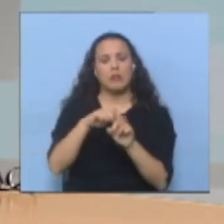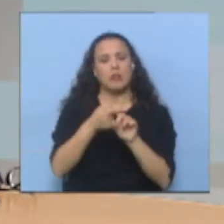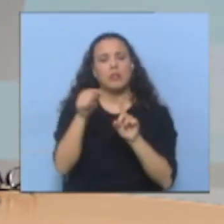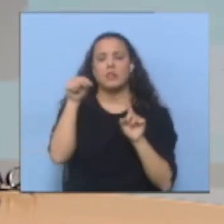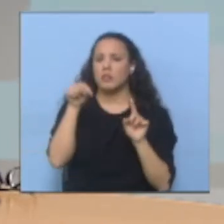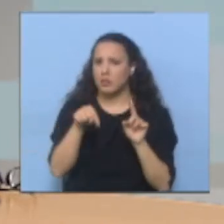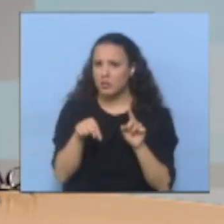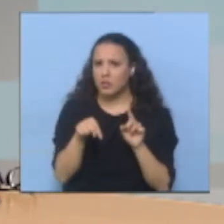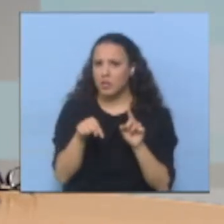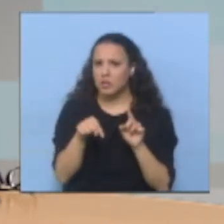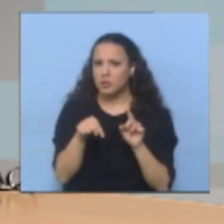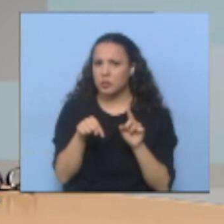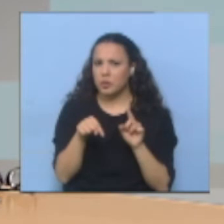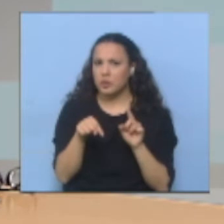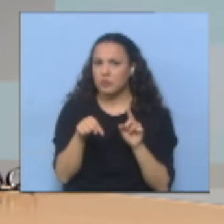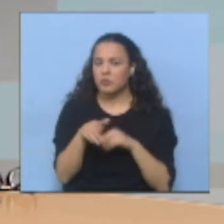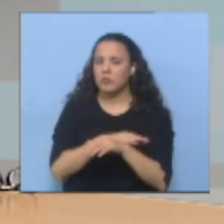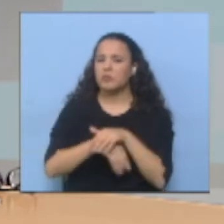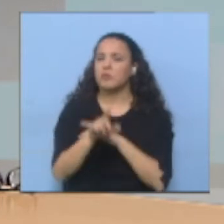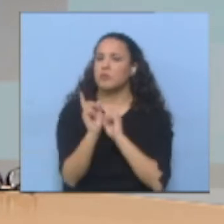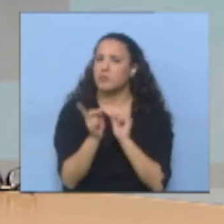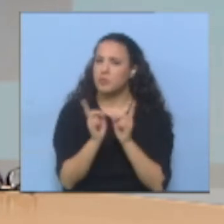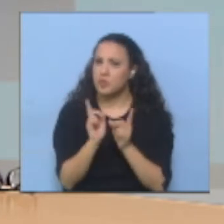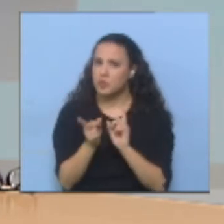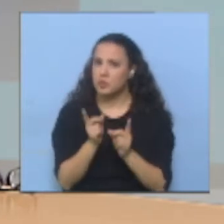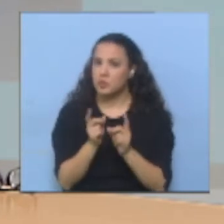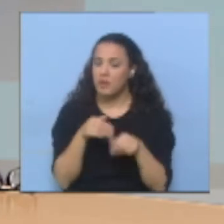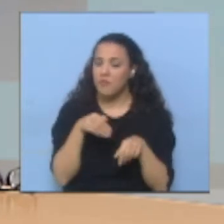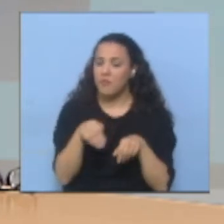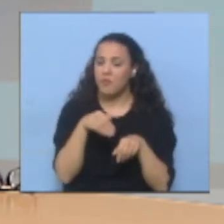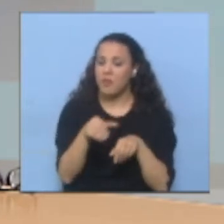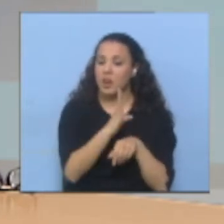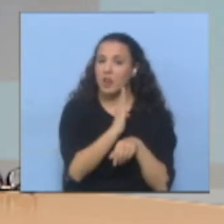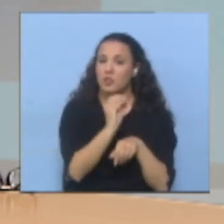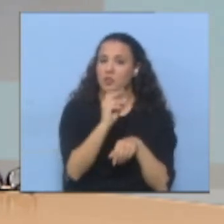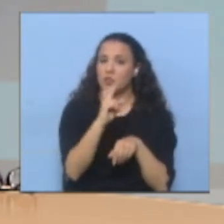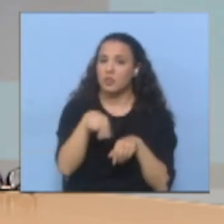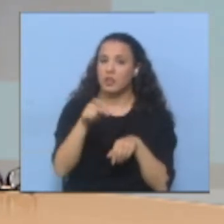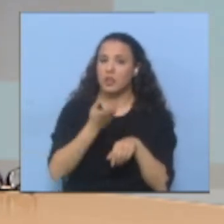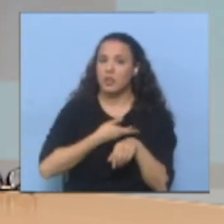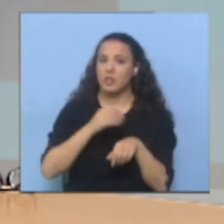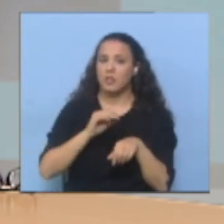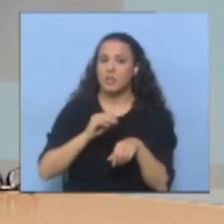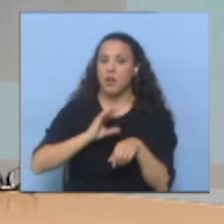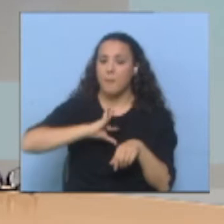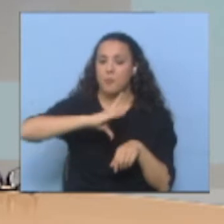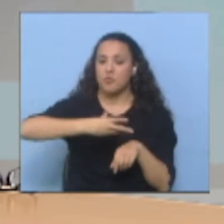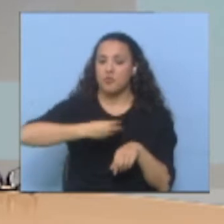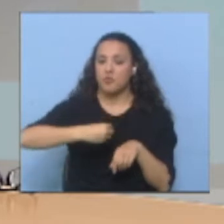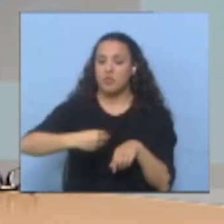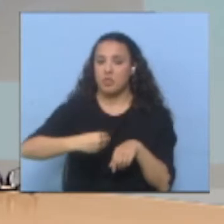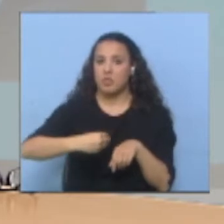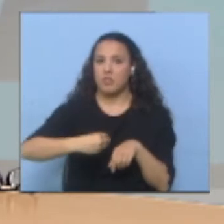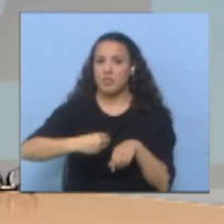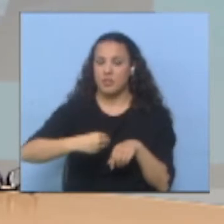têm de particular? É já a Jornada Mundial da Juventude que pode atrair mais